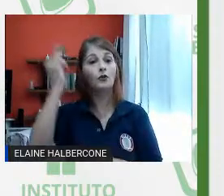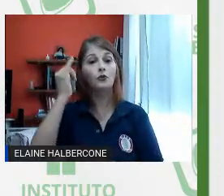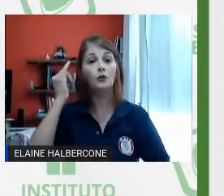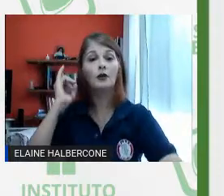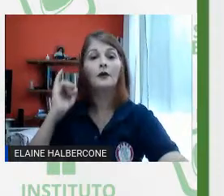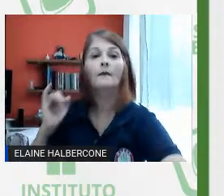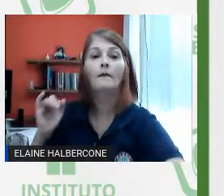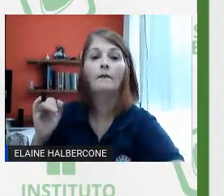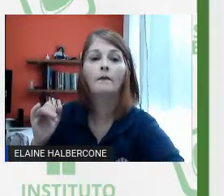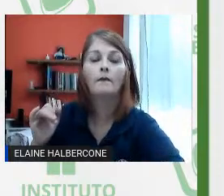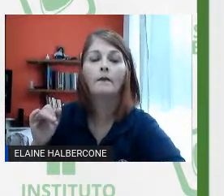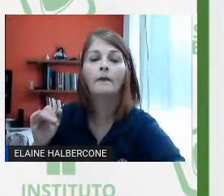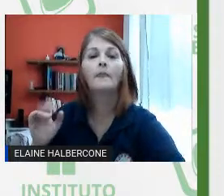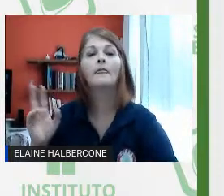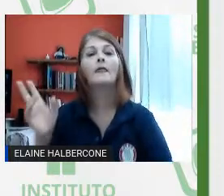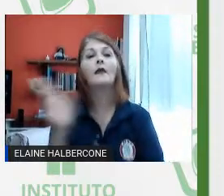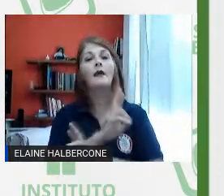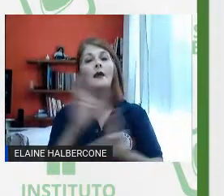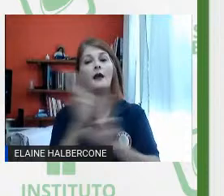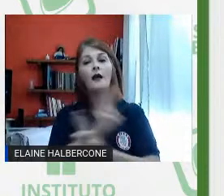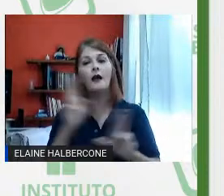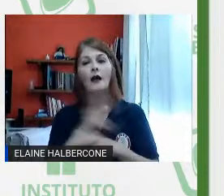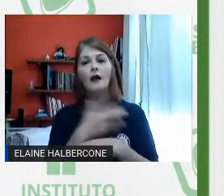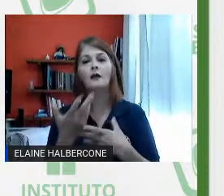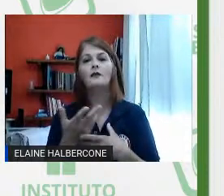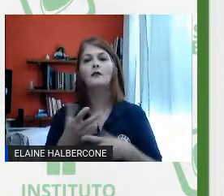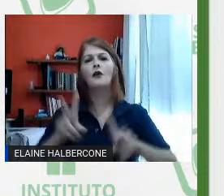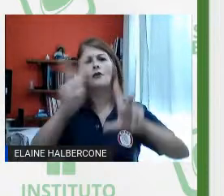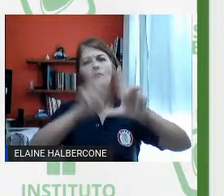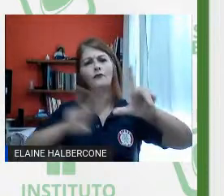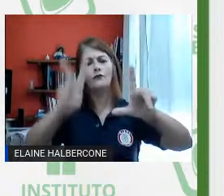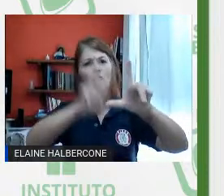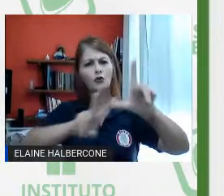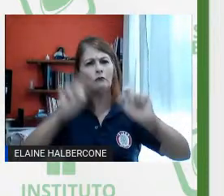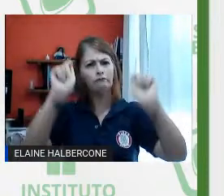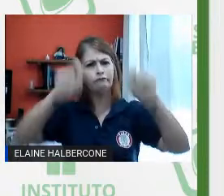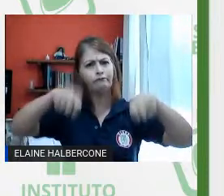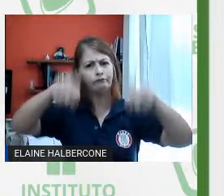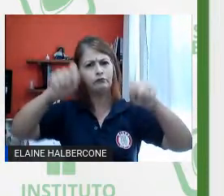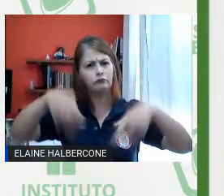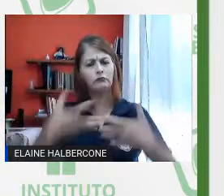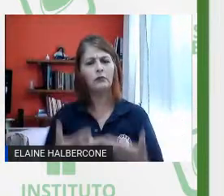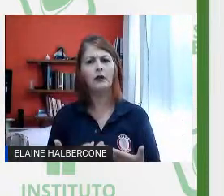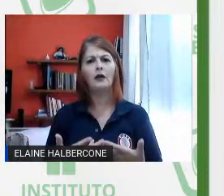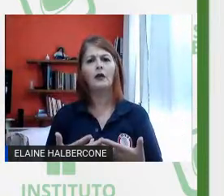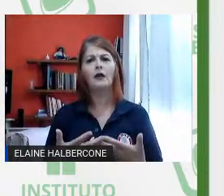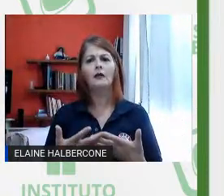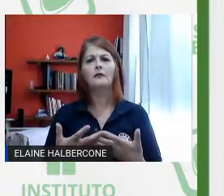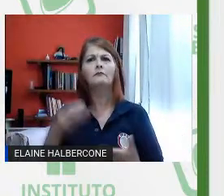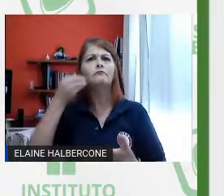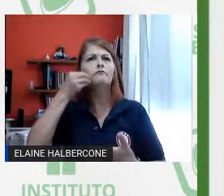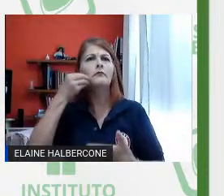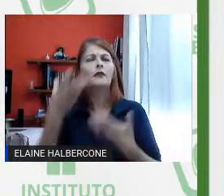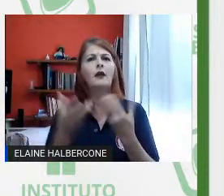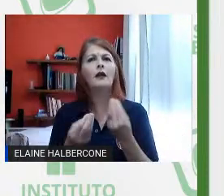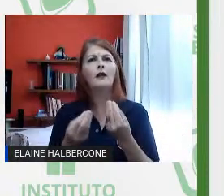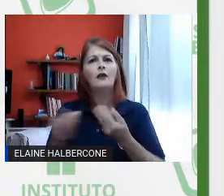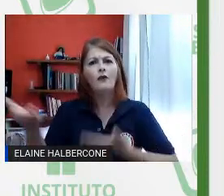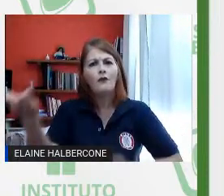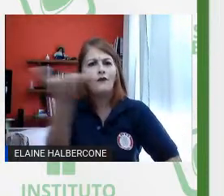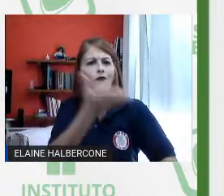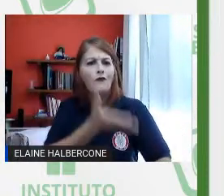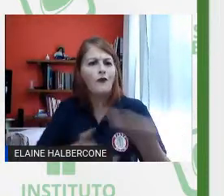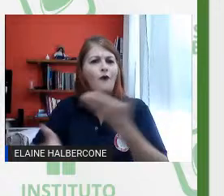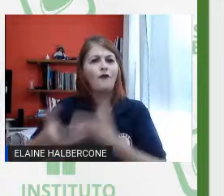gente teve em relação à gamificação. Esse formato virtual foi uma possibilidade de tentar envolver os alunos, né, dentro